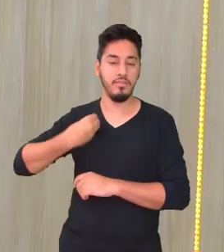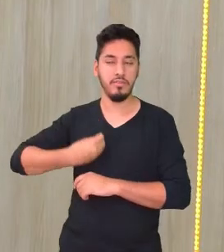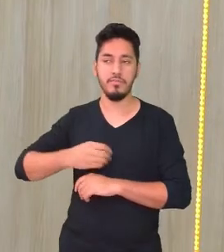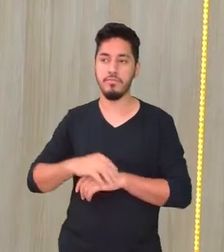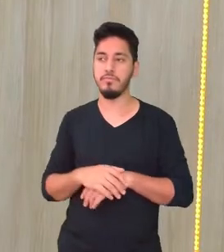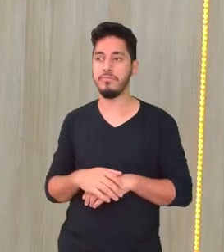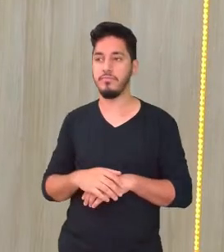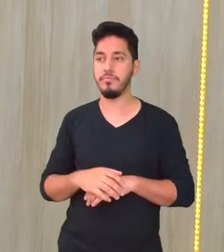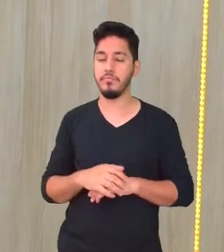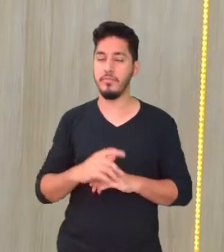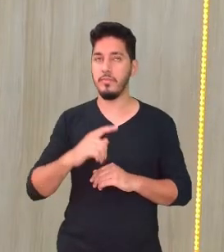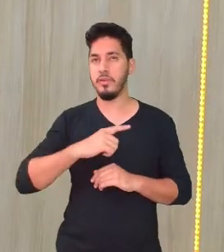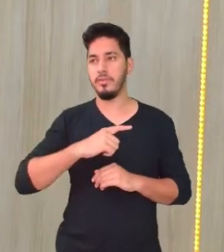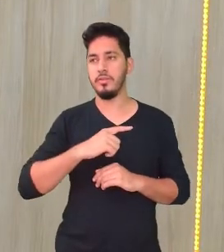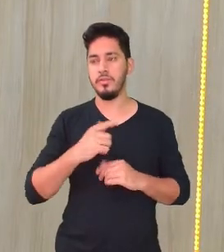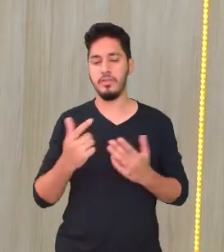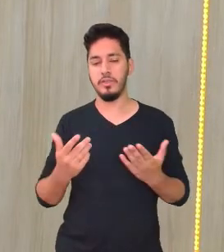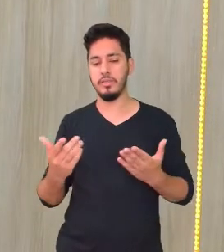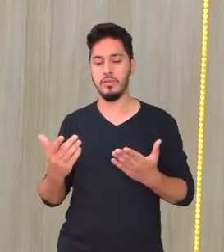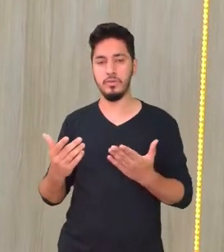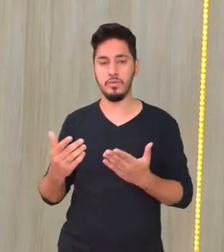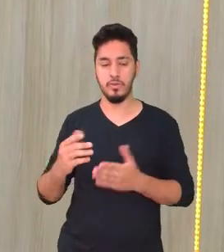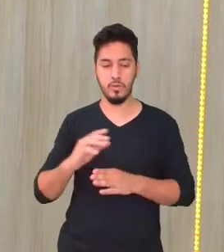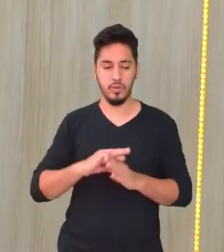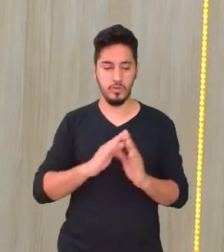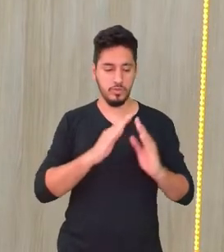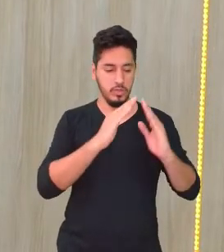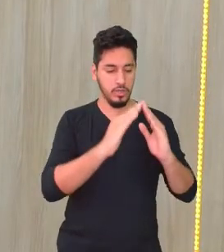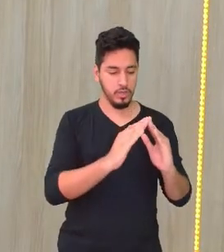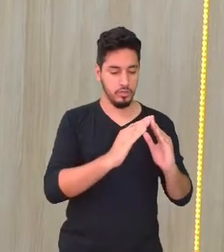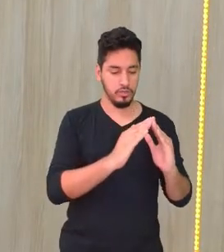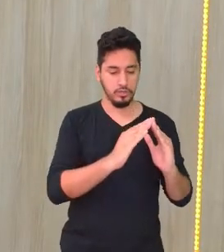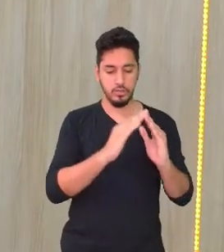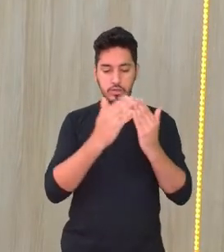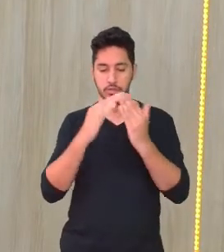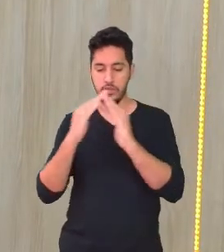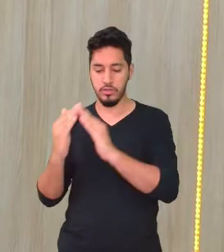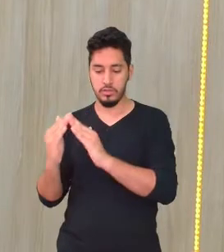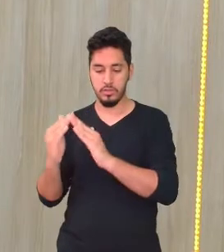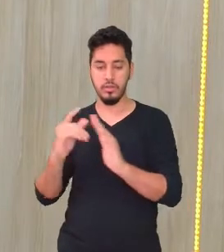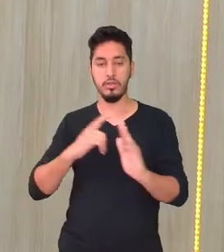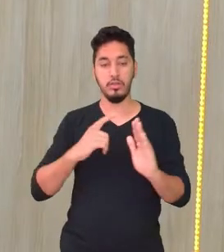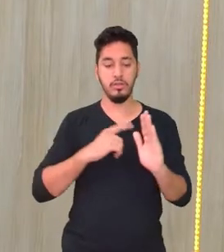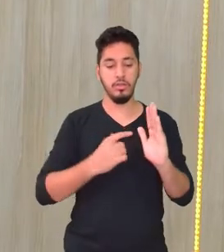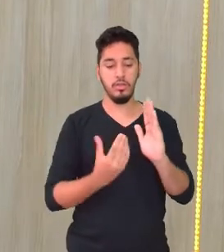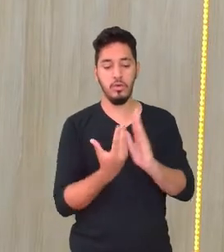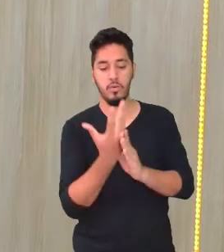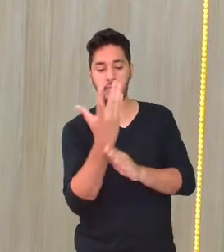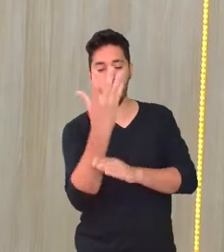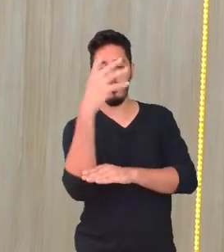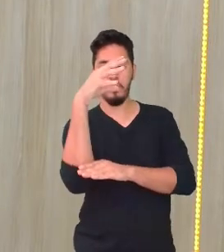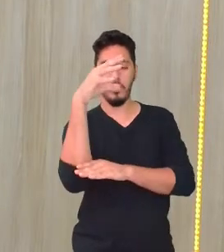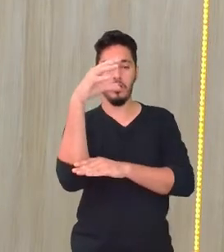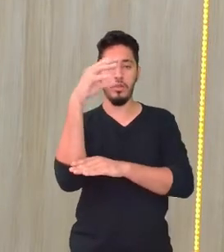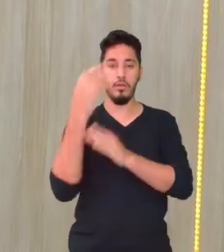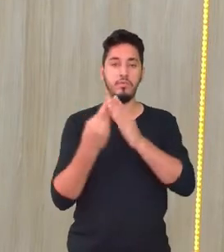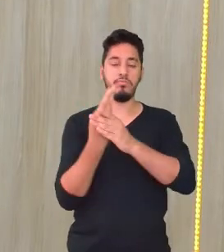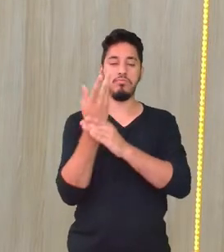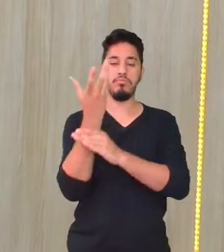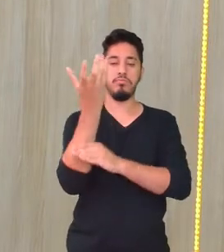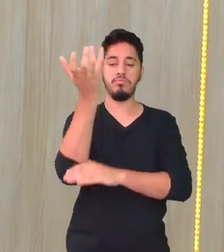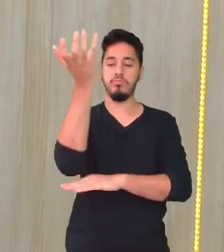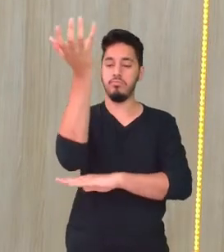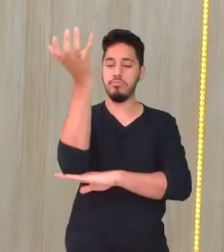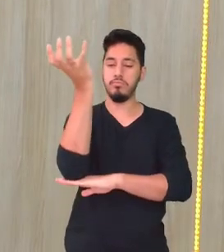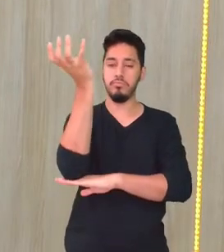A gente tinha entre a nossa casa, né, e a casa do vizinho tinha um pé de manga, né? Manga espada. Dava uma manga